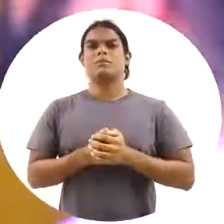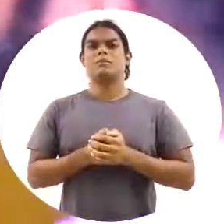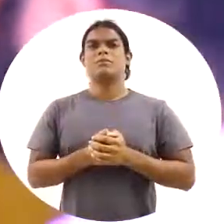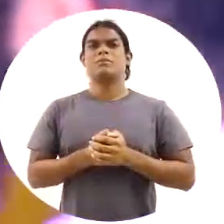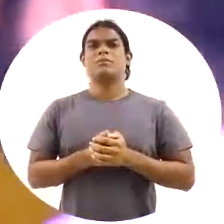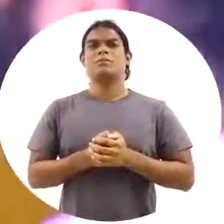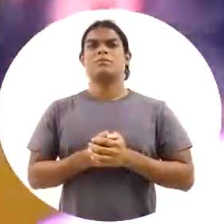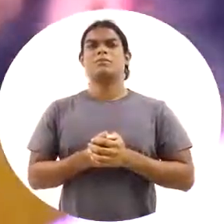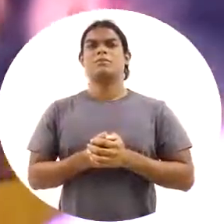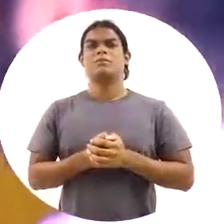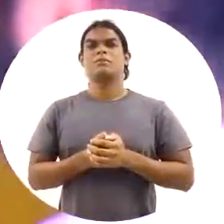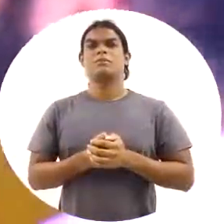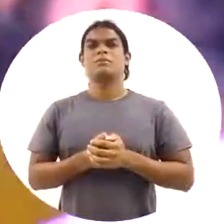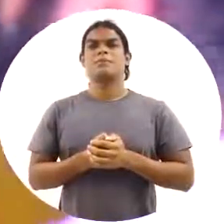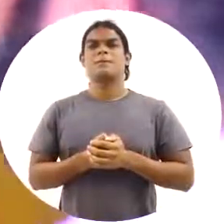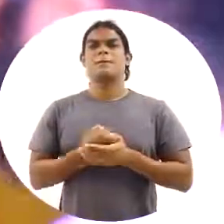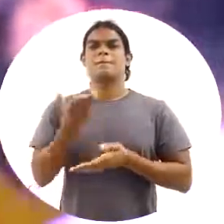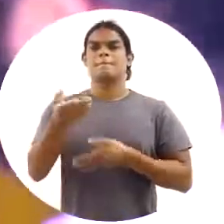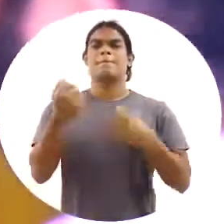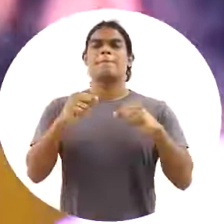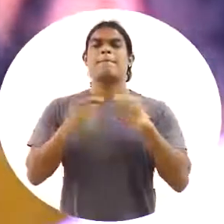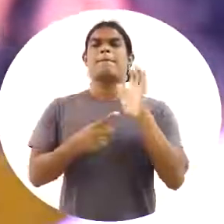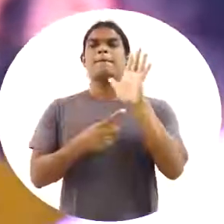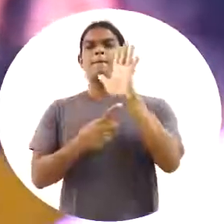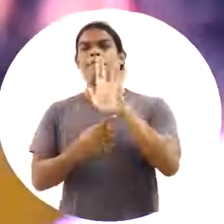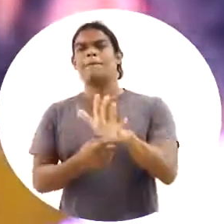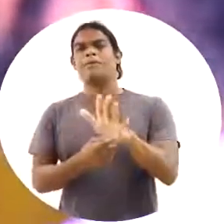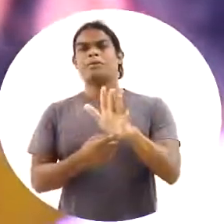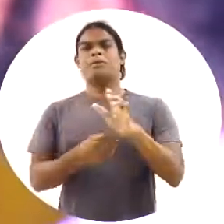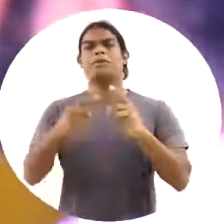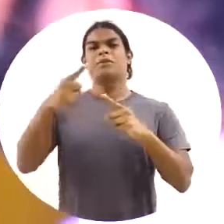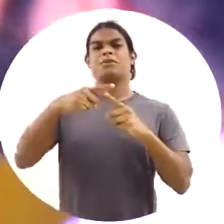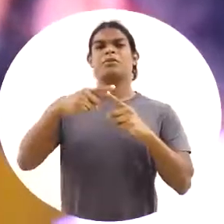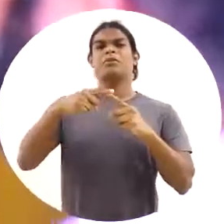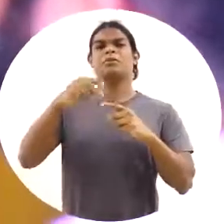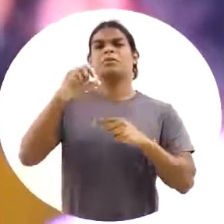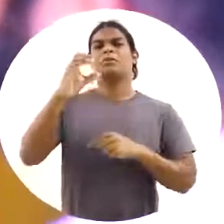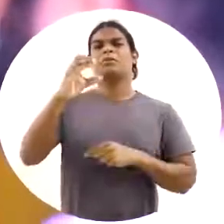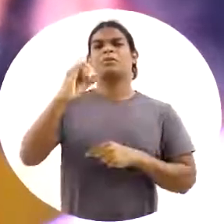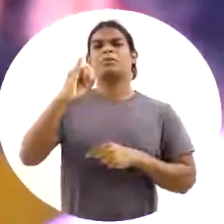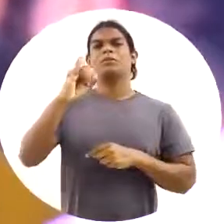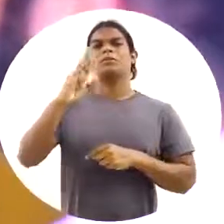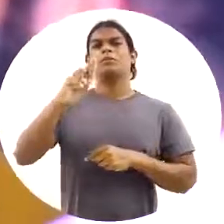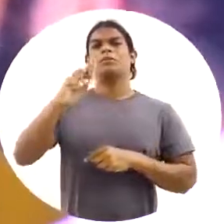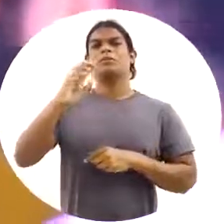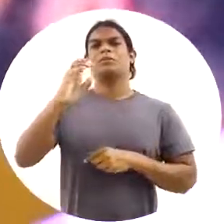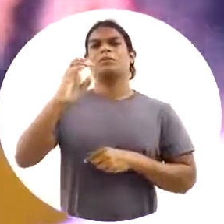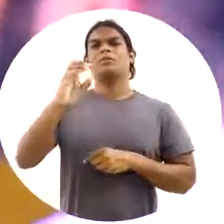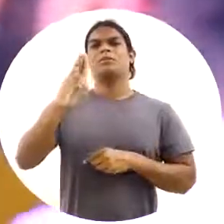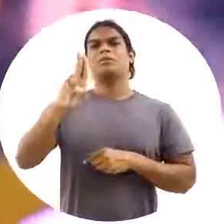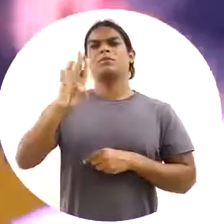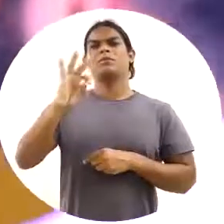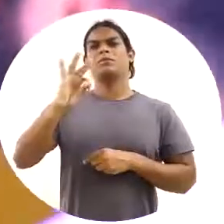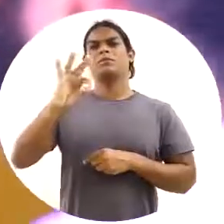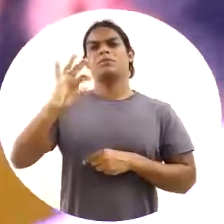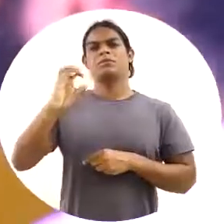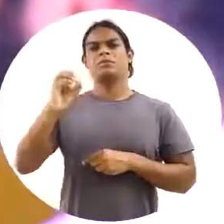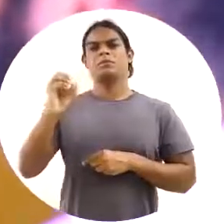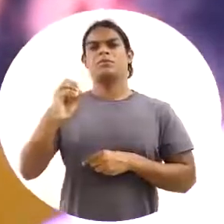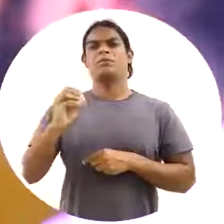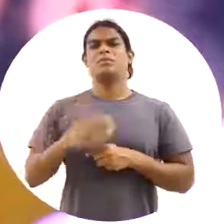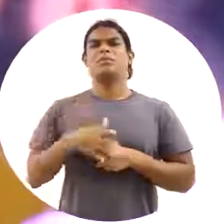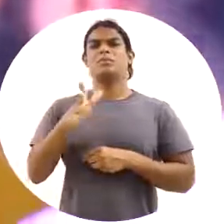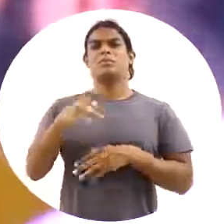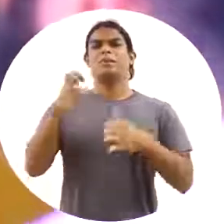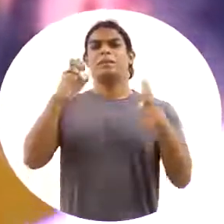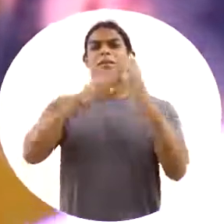educa, você pode pintar, dizer que aqui é o circuito tal, você não precisa construir a parede e depois quebrar, você tem resíduo, né? Você constrói a